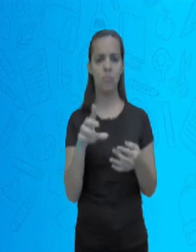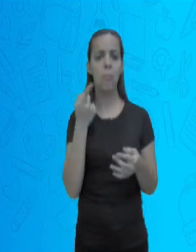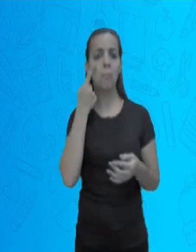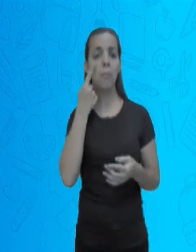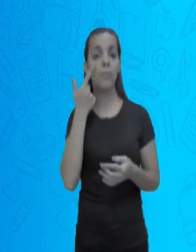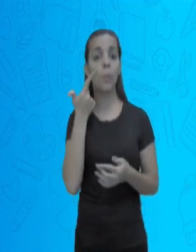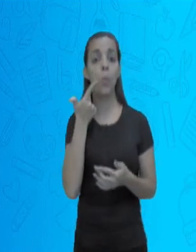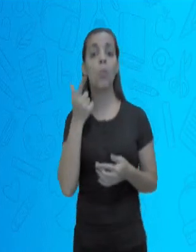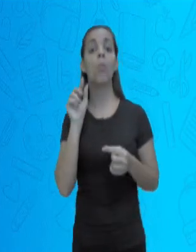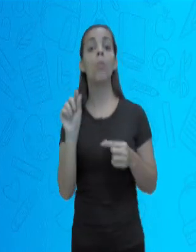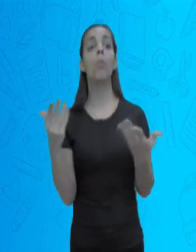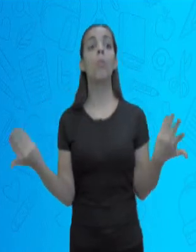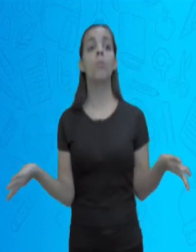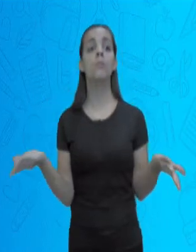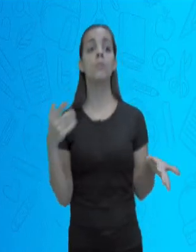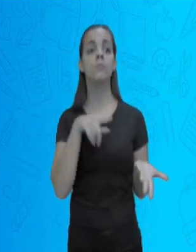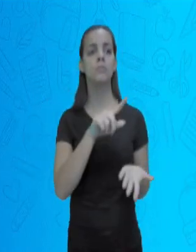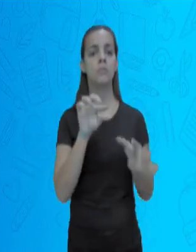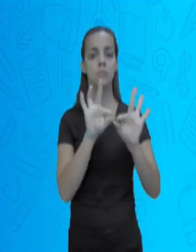consigo passar?